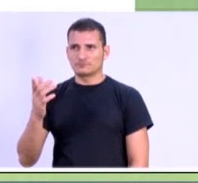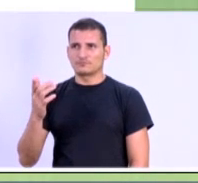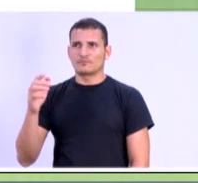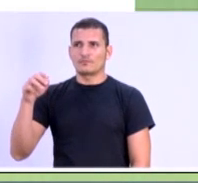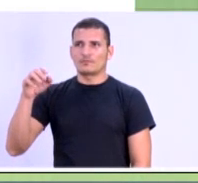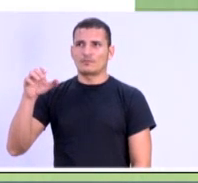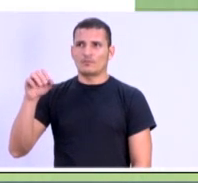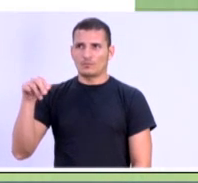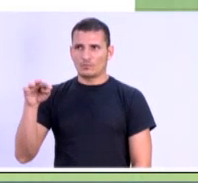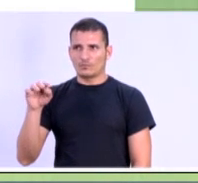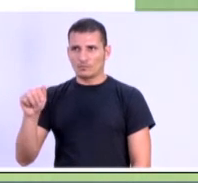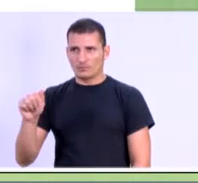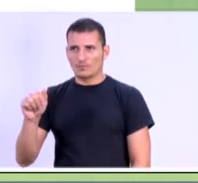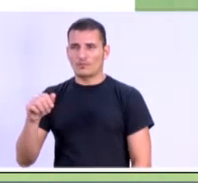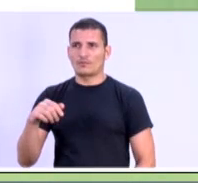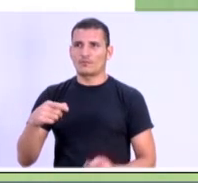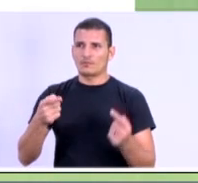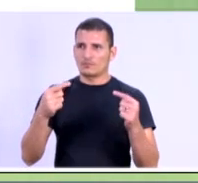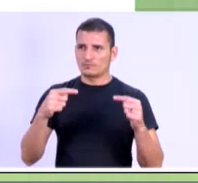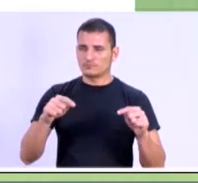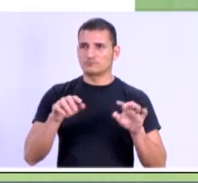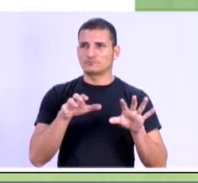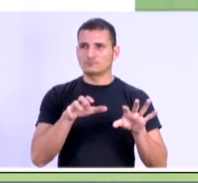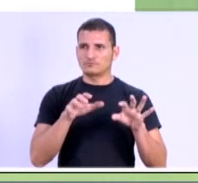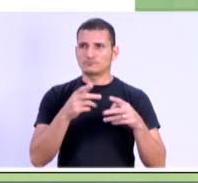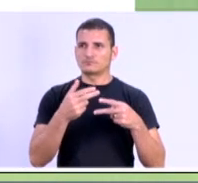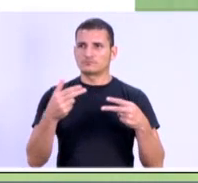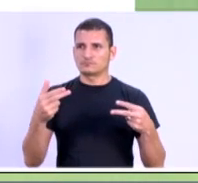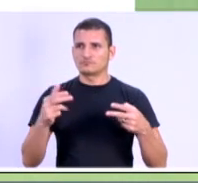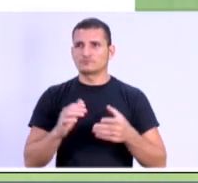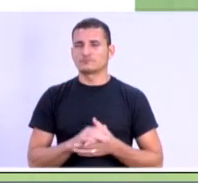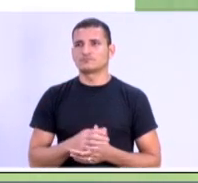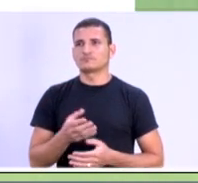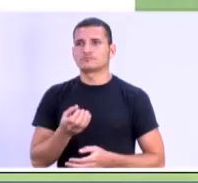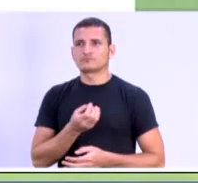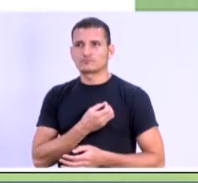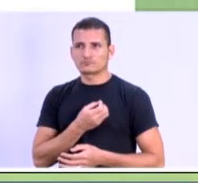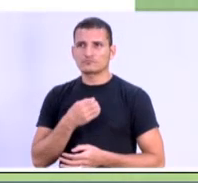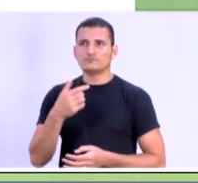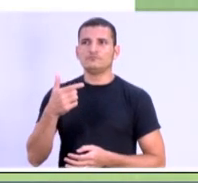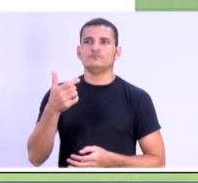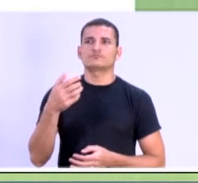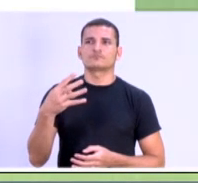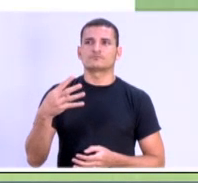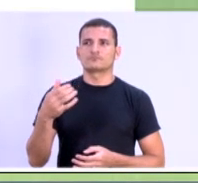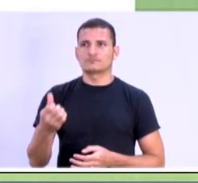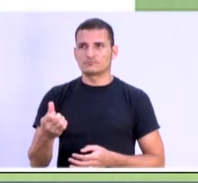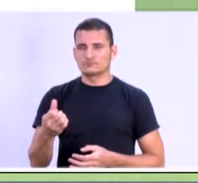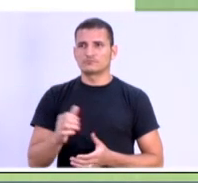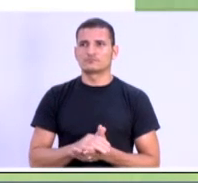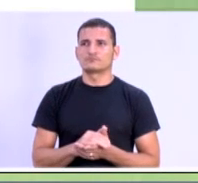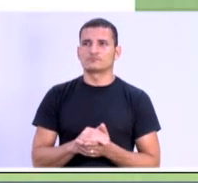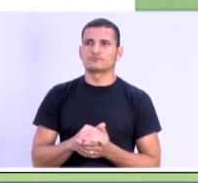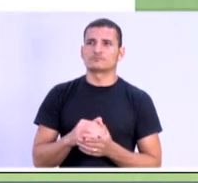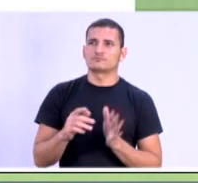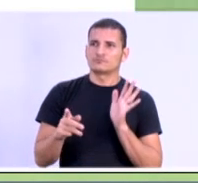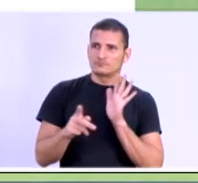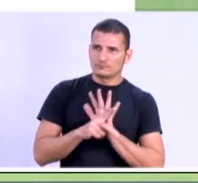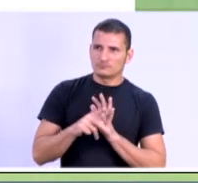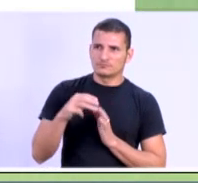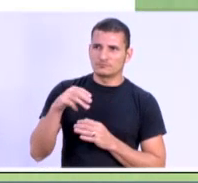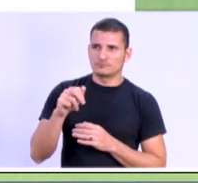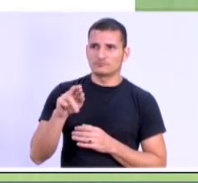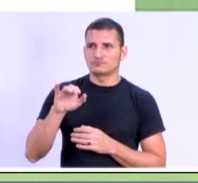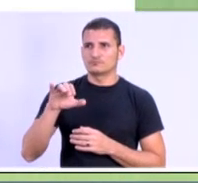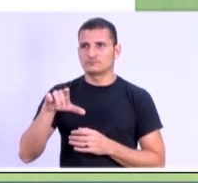definir as características do objeto, quer dizer, a minha conta tem o número 246, o titular dela se chama Mariela e o